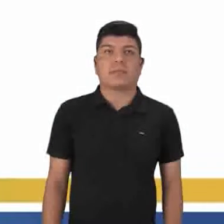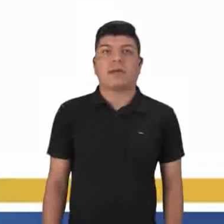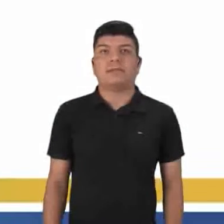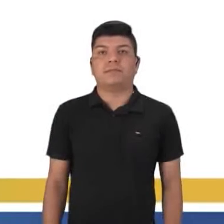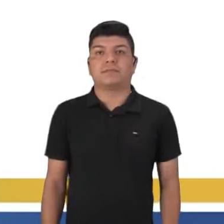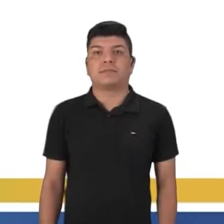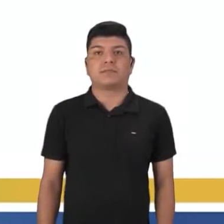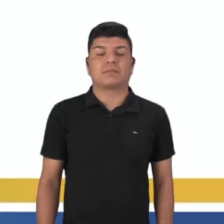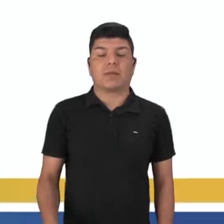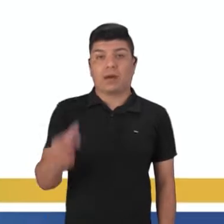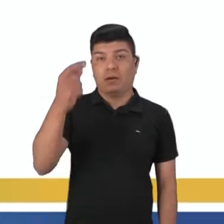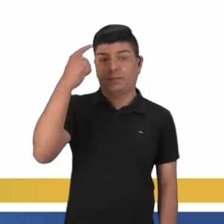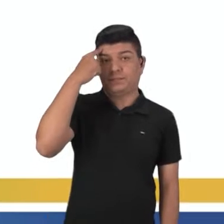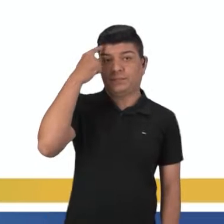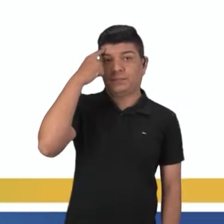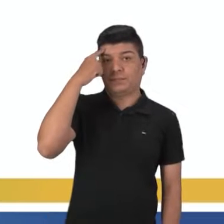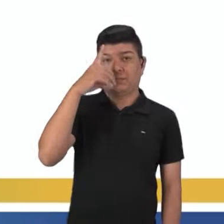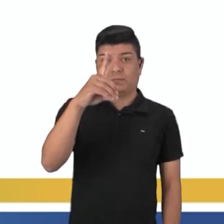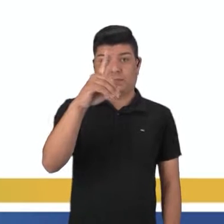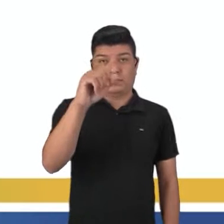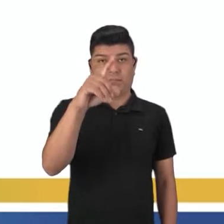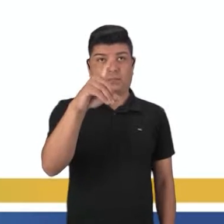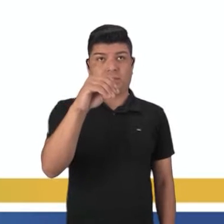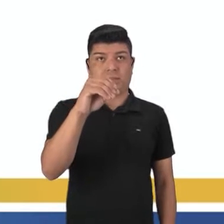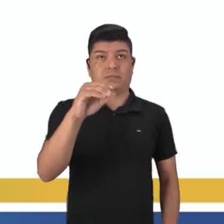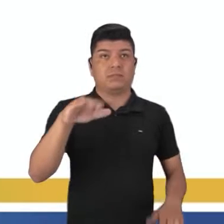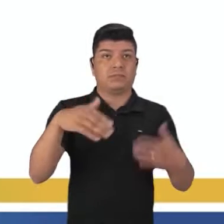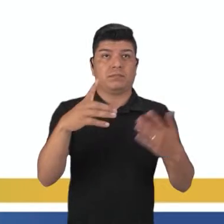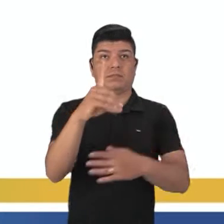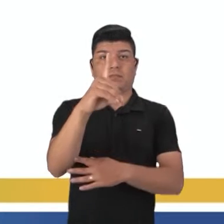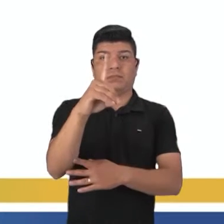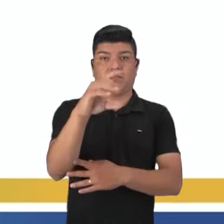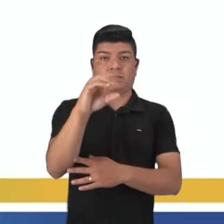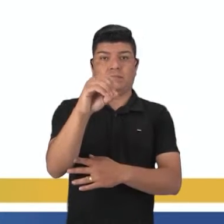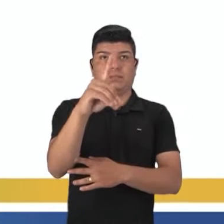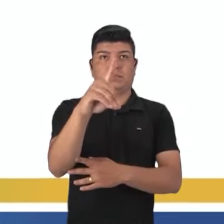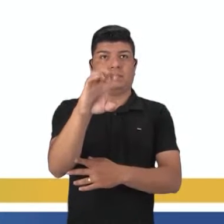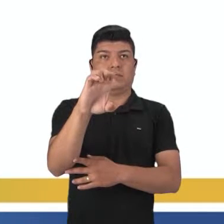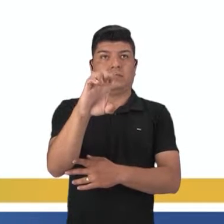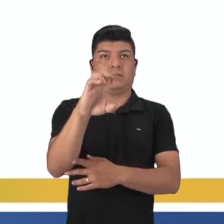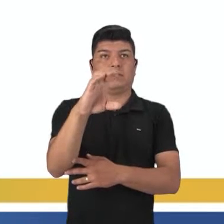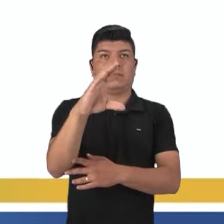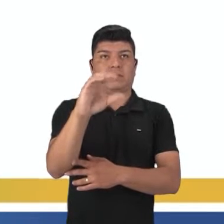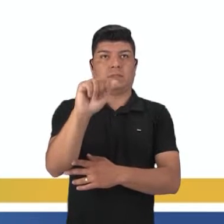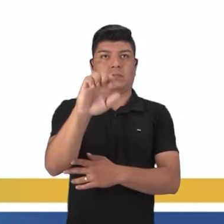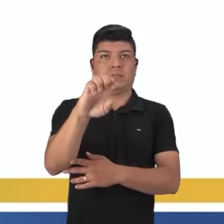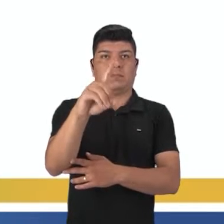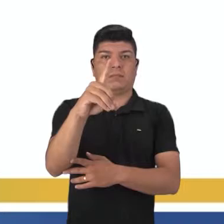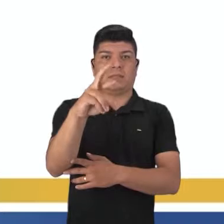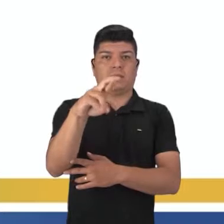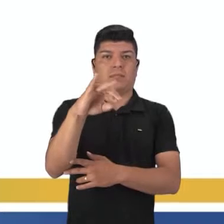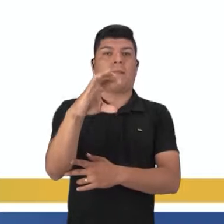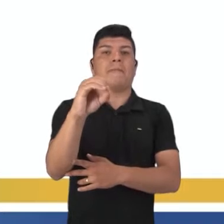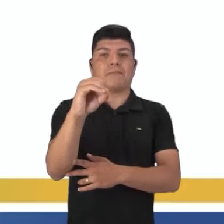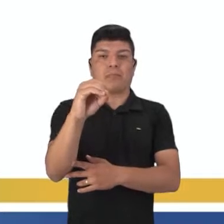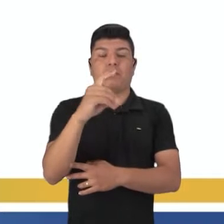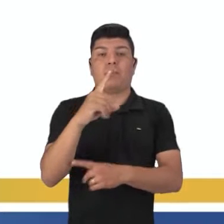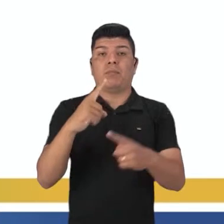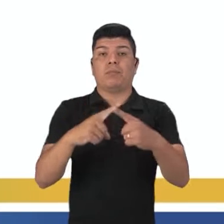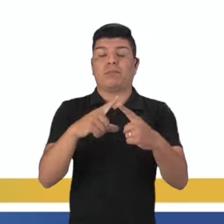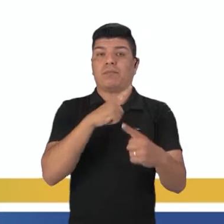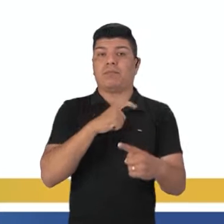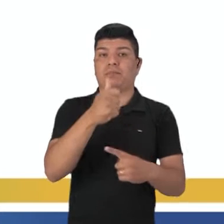Bom, então vamos pensar em um dado que nós vamos chamar de um dado dodecaédrico, porque ele tem 12 faces aí. Então imagina aí